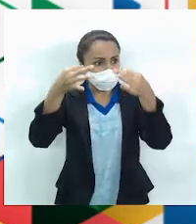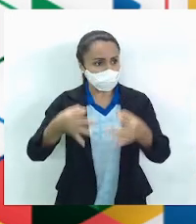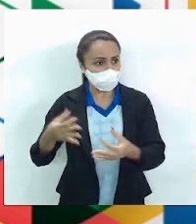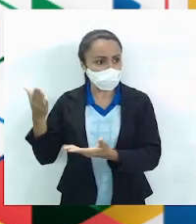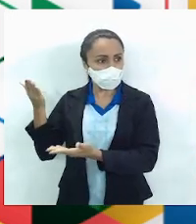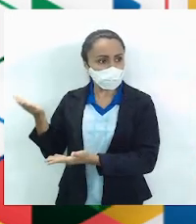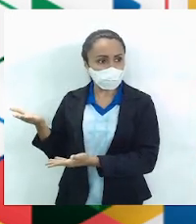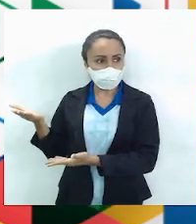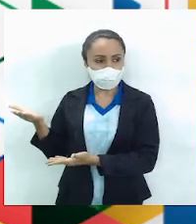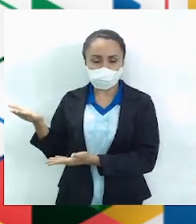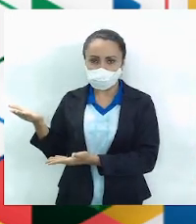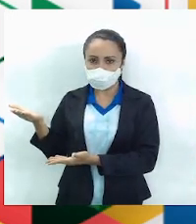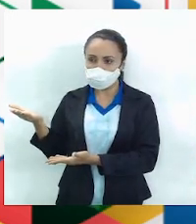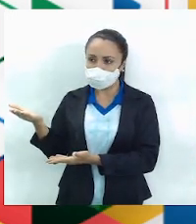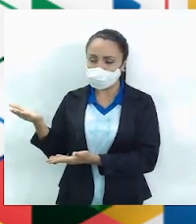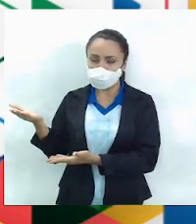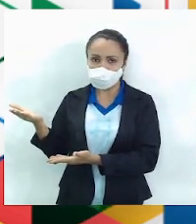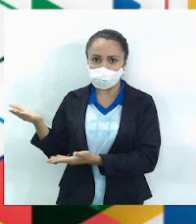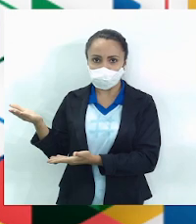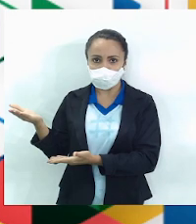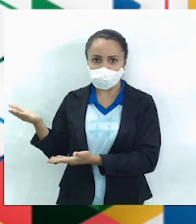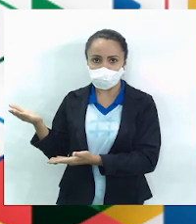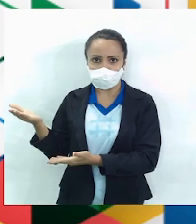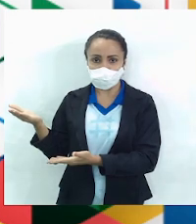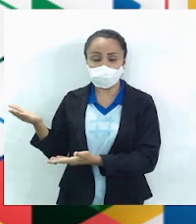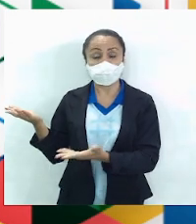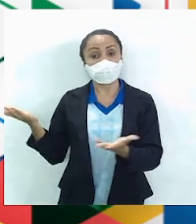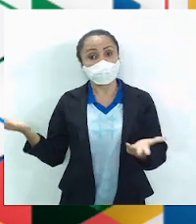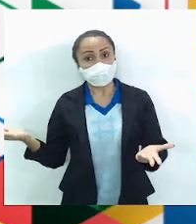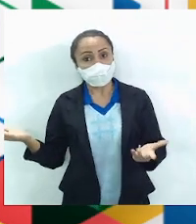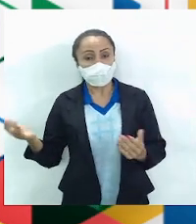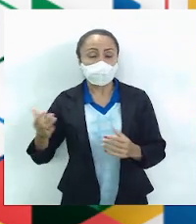Letônia e Lituânia. Tá? Então eram